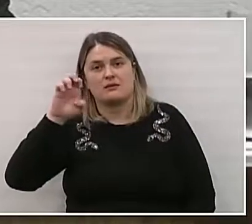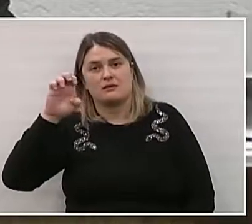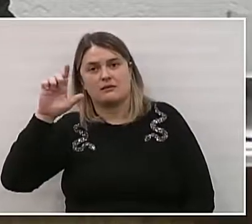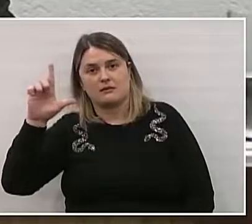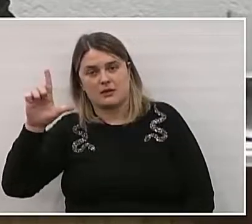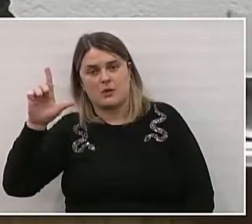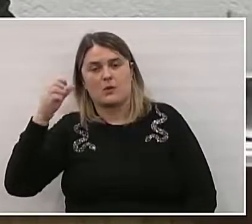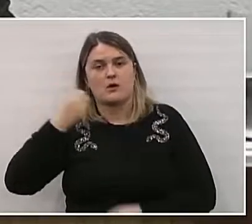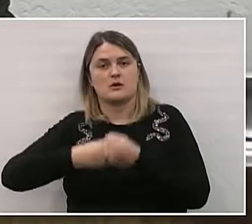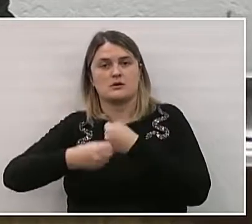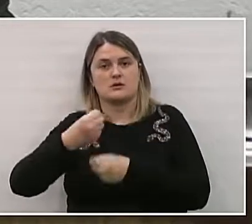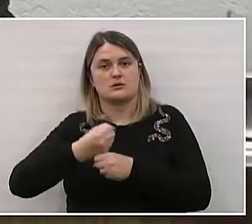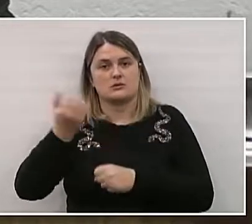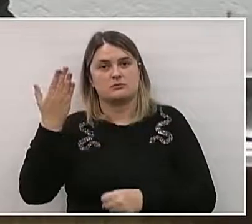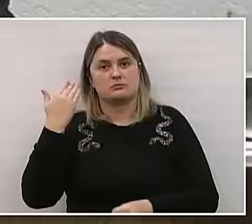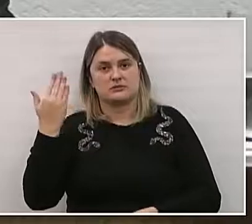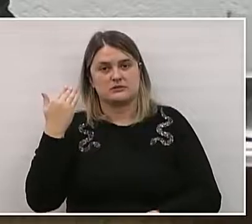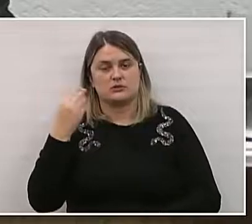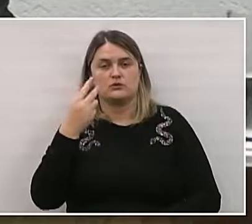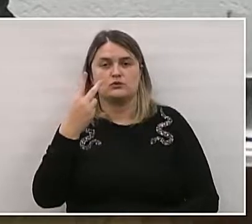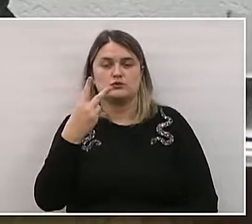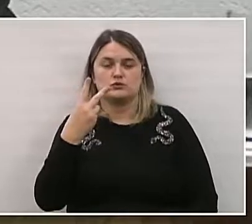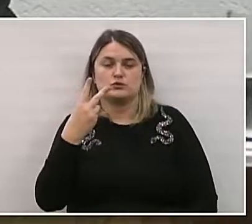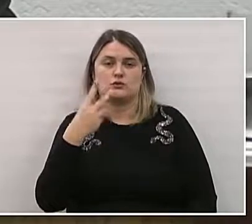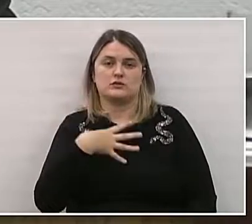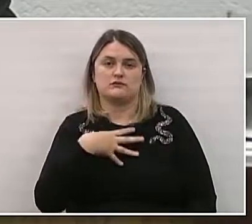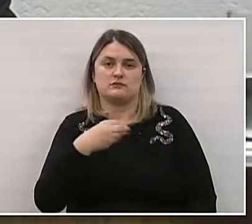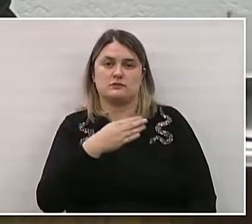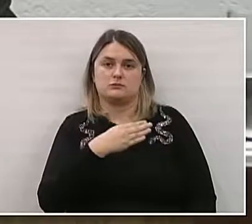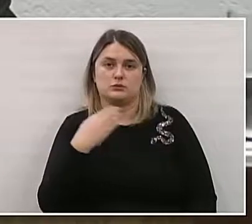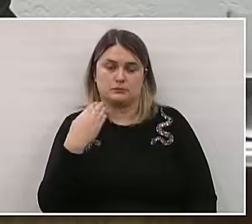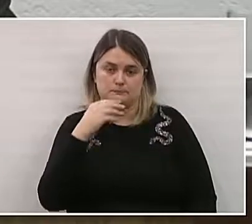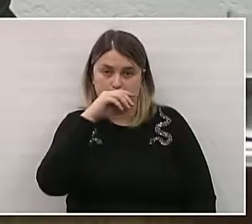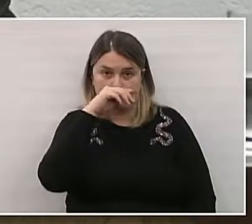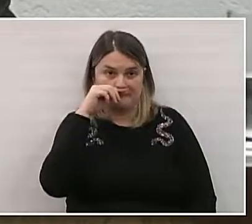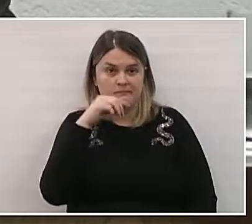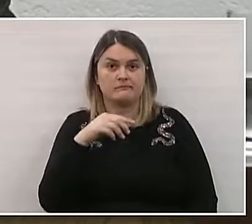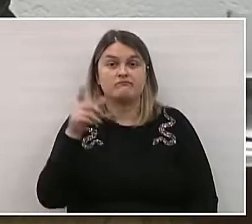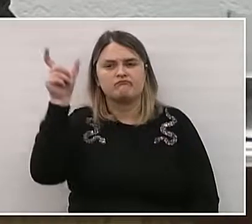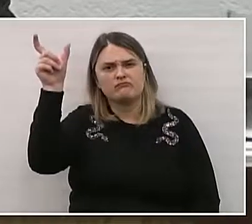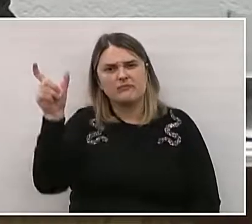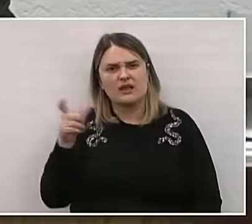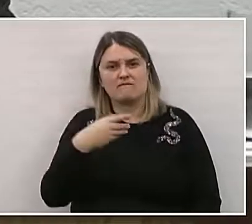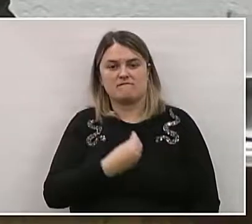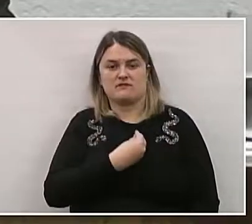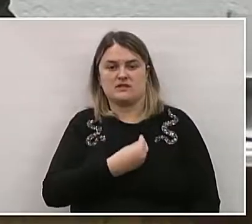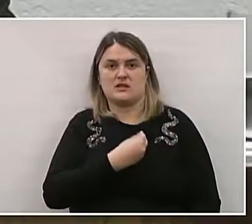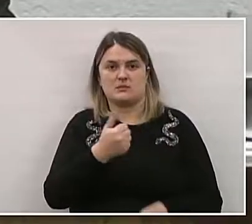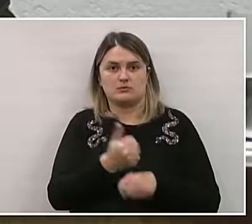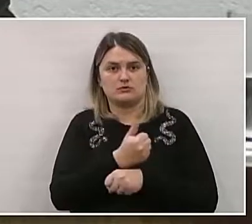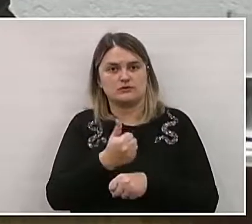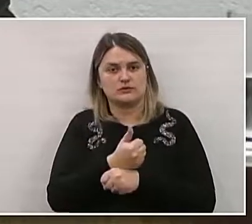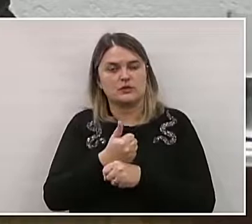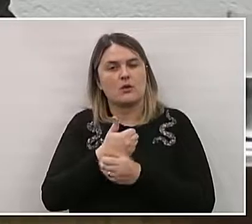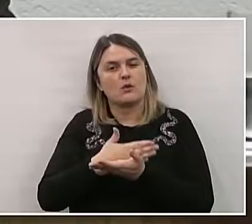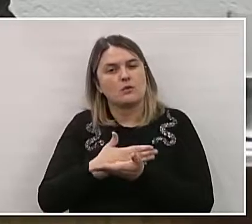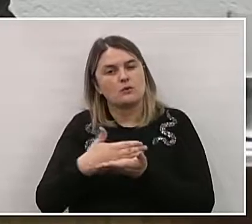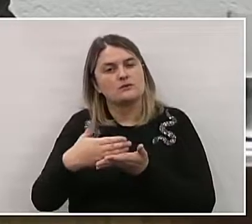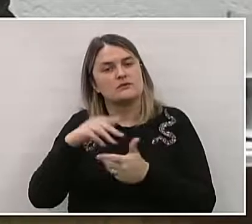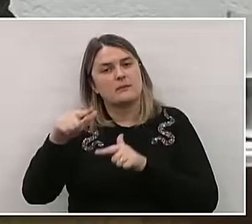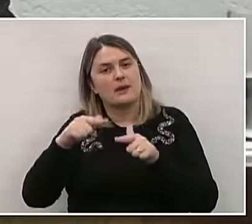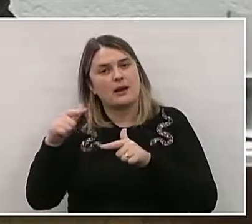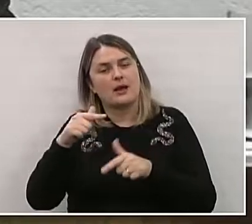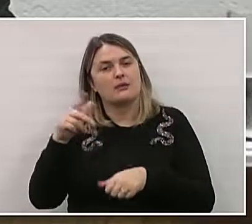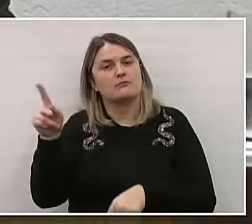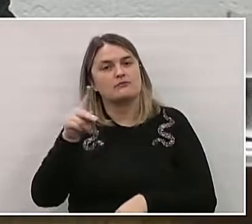ano passado, em 2021. Como profissional, ela começou sua carreira de professora